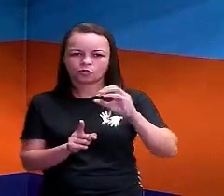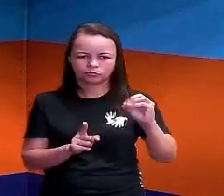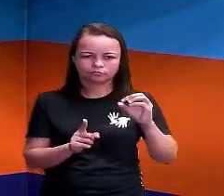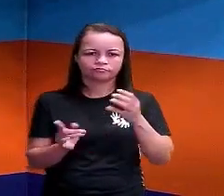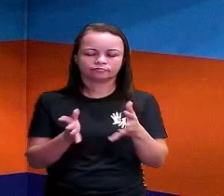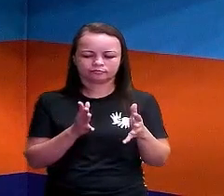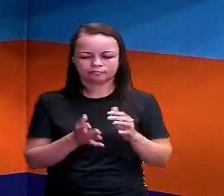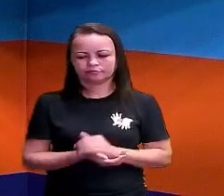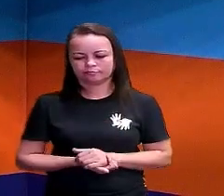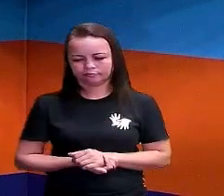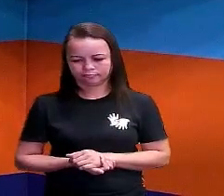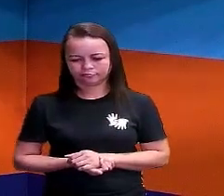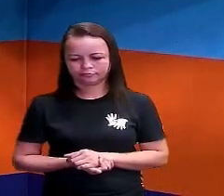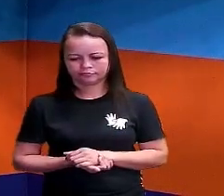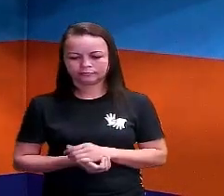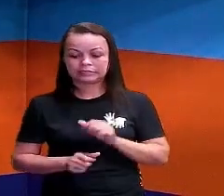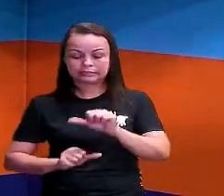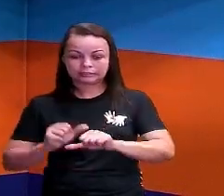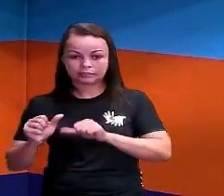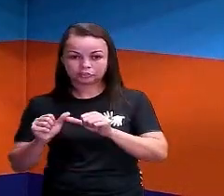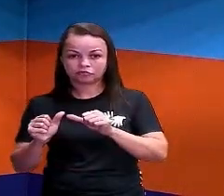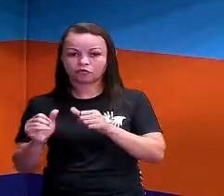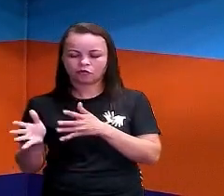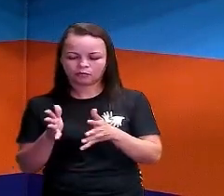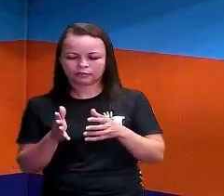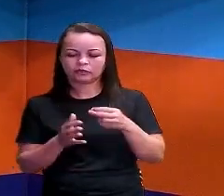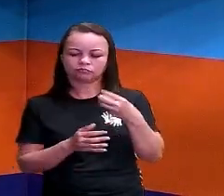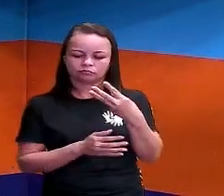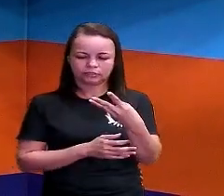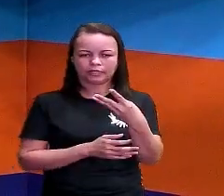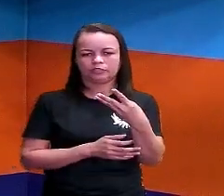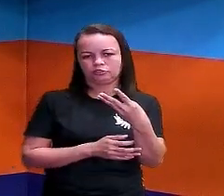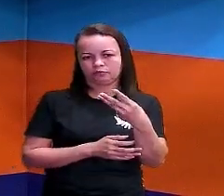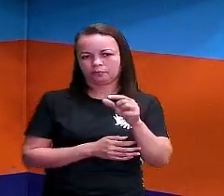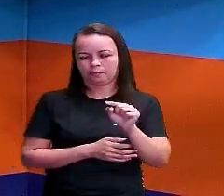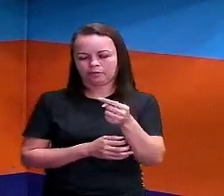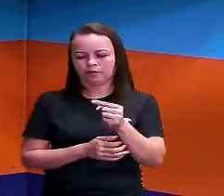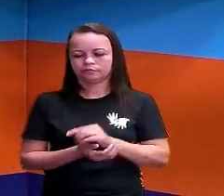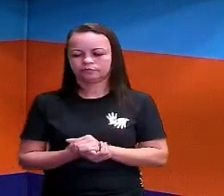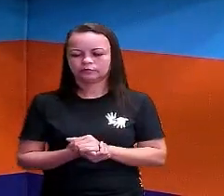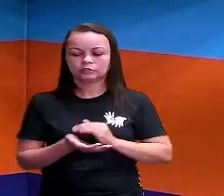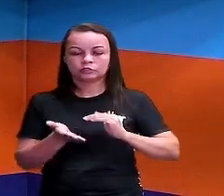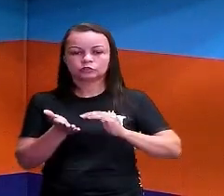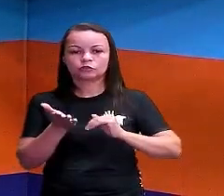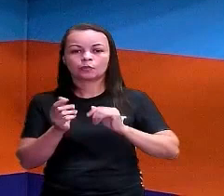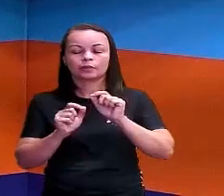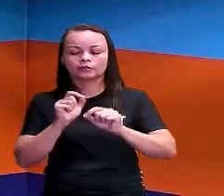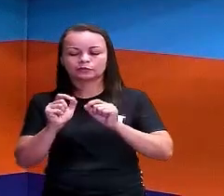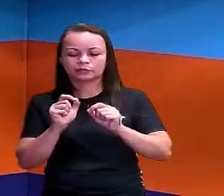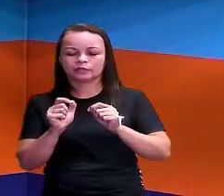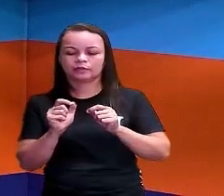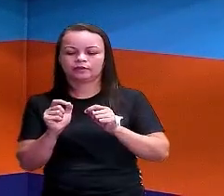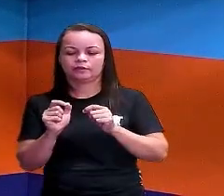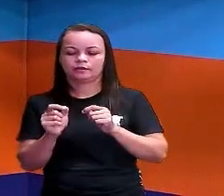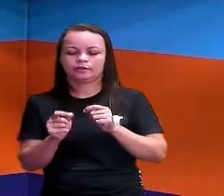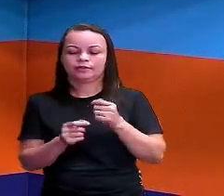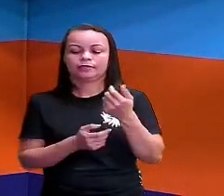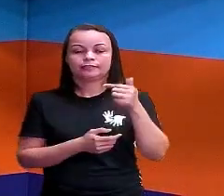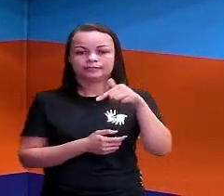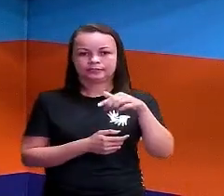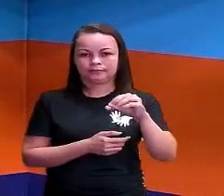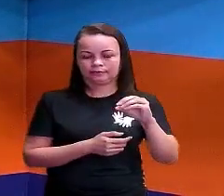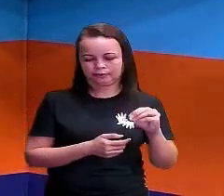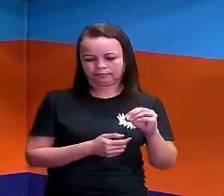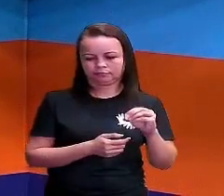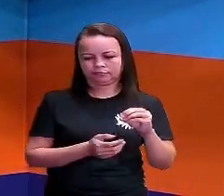desse 800, que se transforma em 1.000. Então, já tenho 3.000. Sobrando o quê? 700. 3.770, tá? Então,